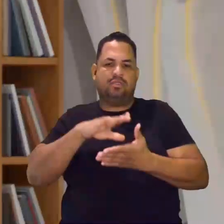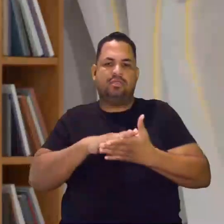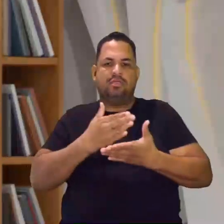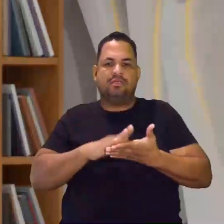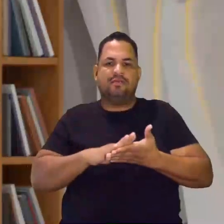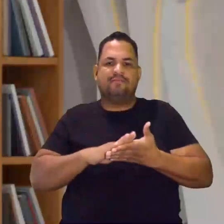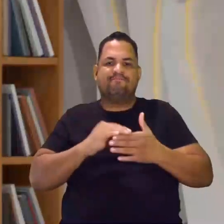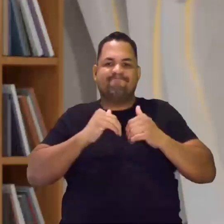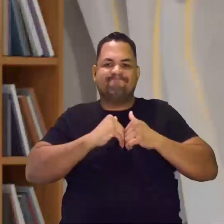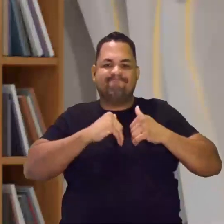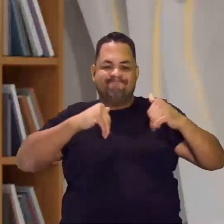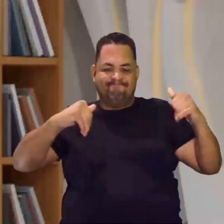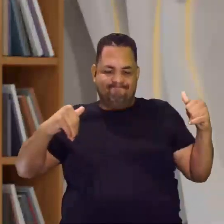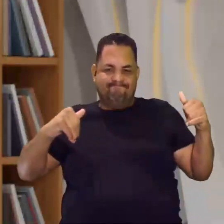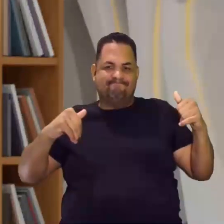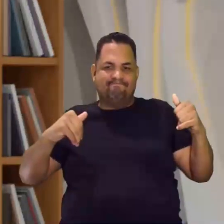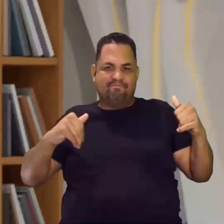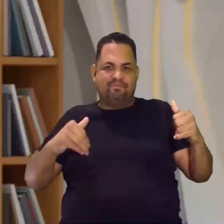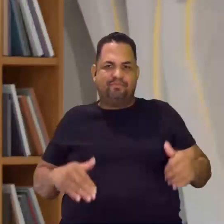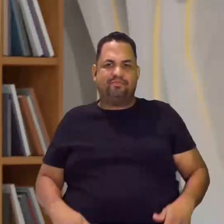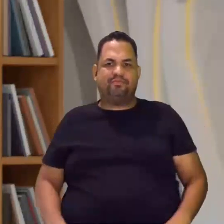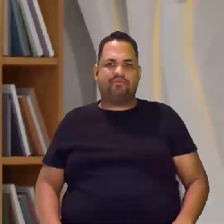exclusão enorme